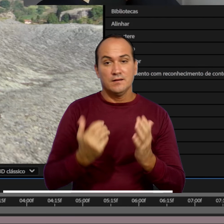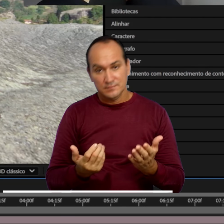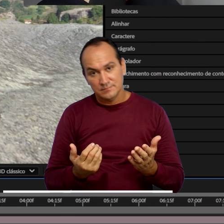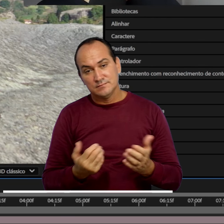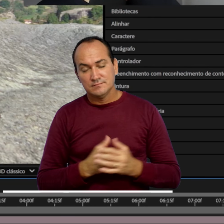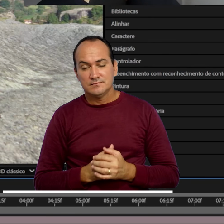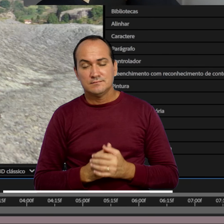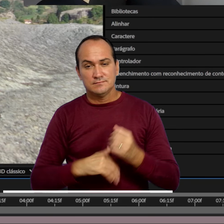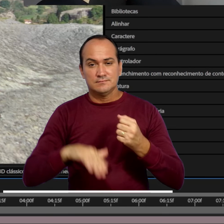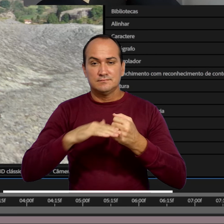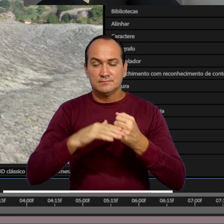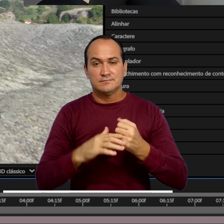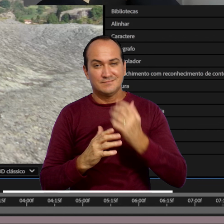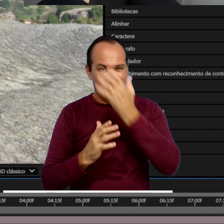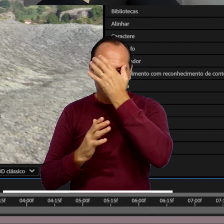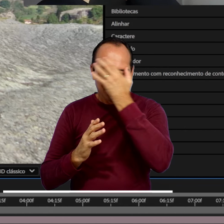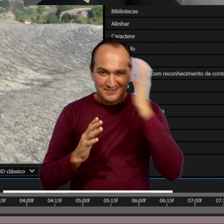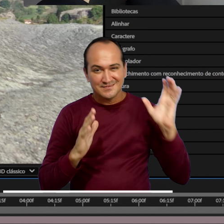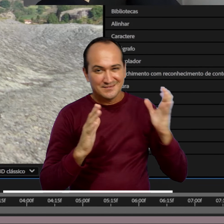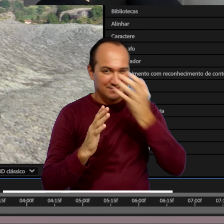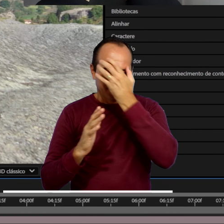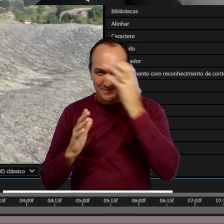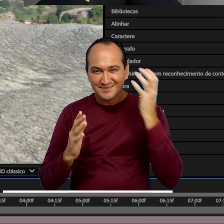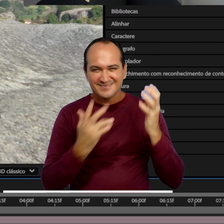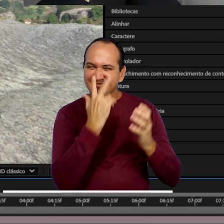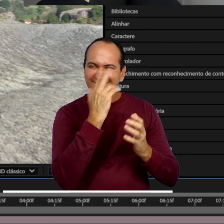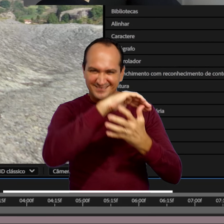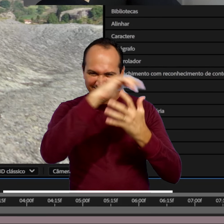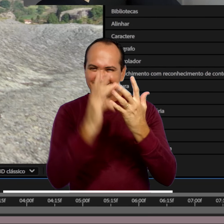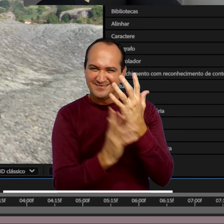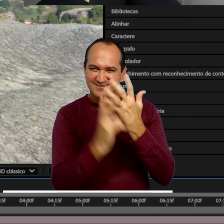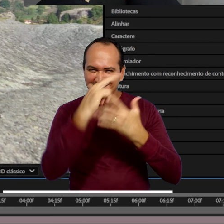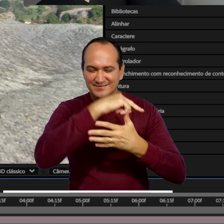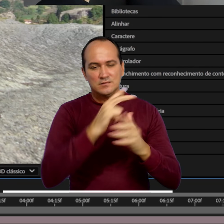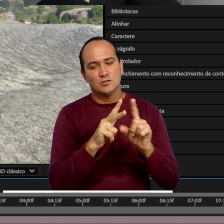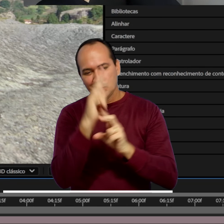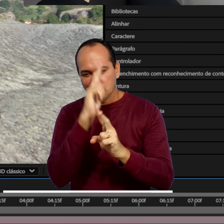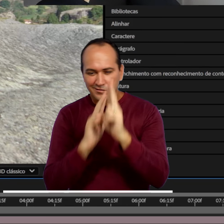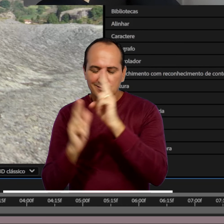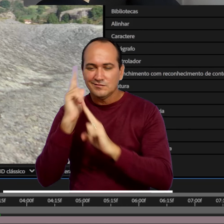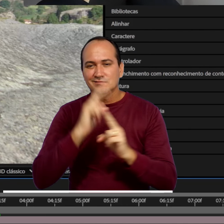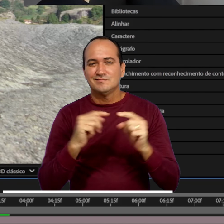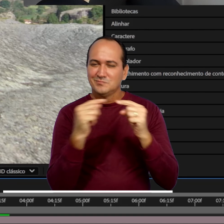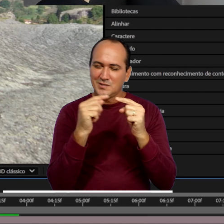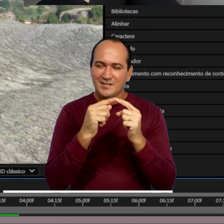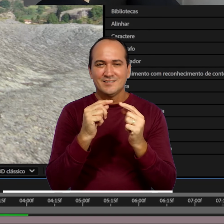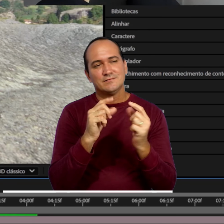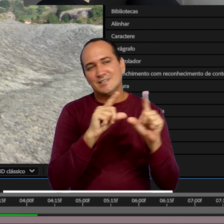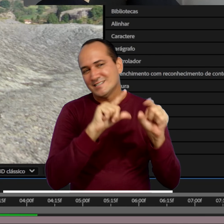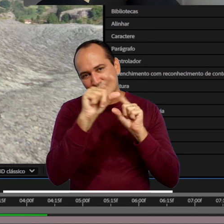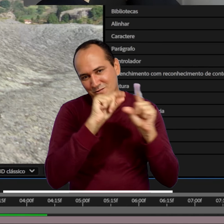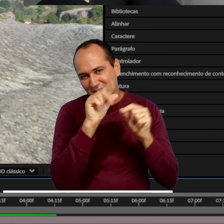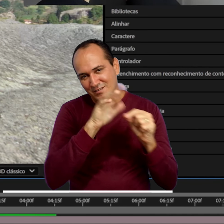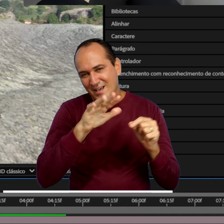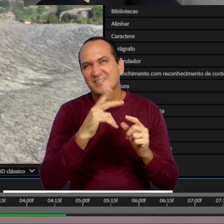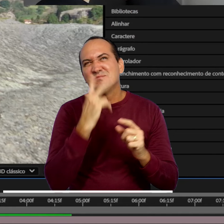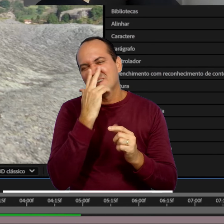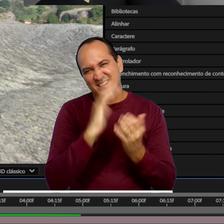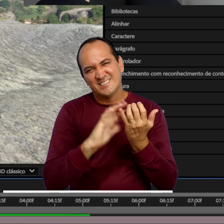aqui a minha camada da máscara, e assim eu vou poder corrigir, né, esse meu objeto